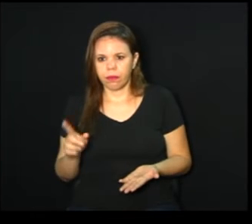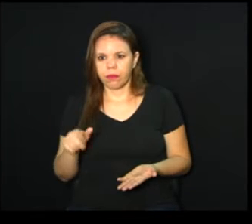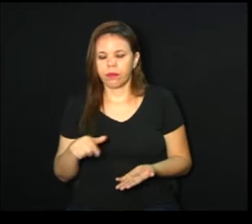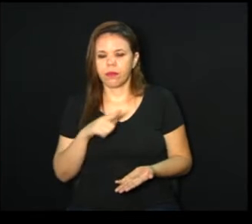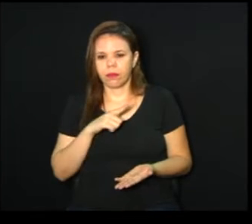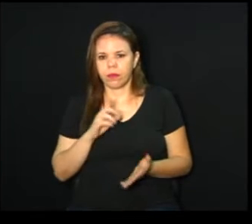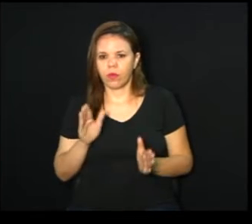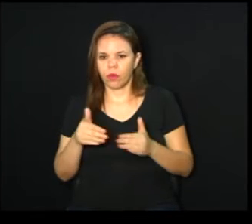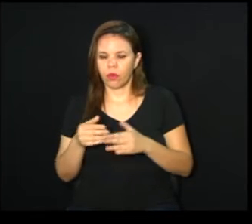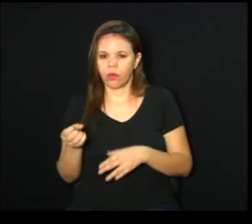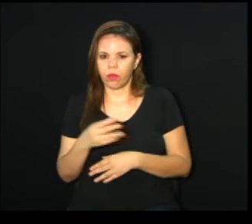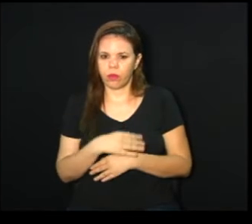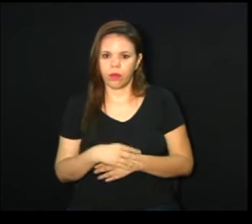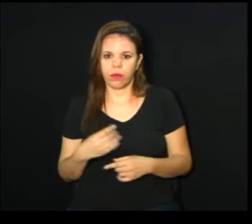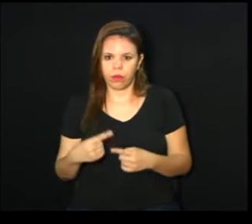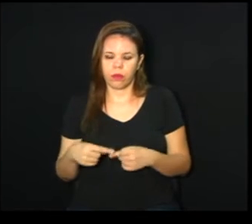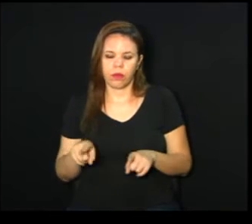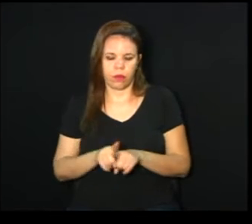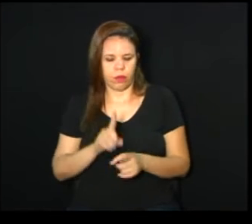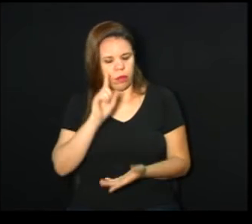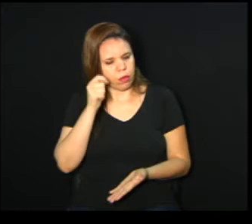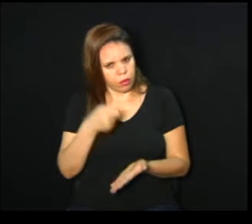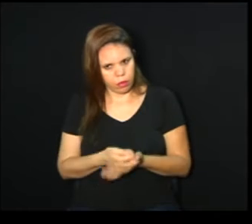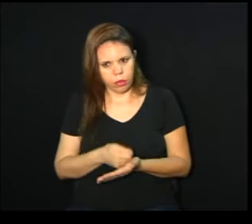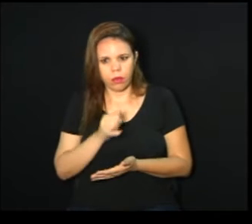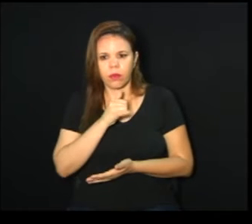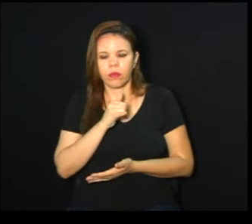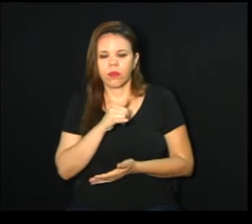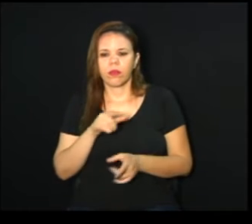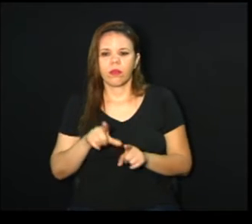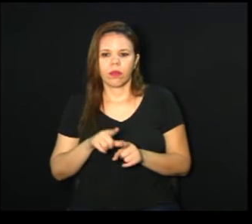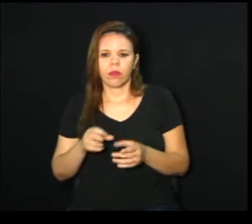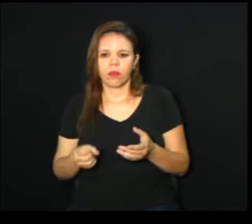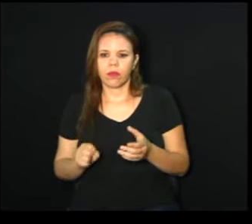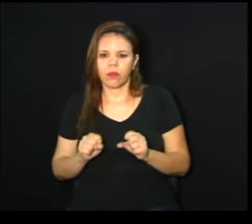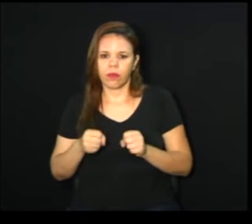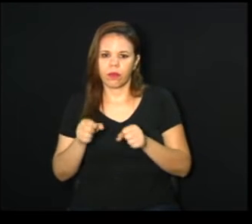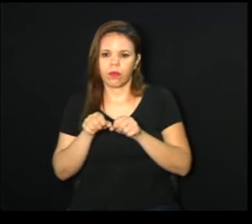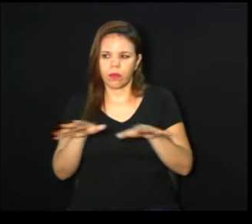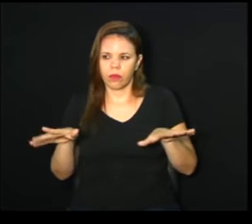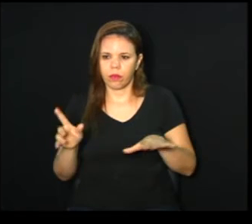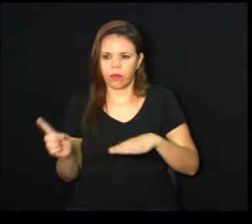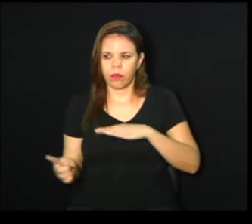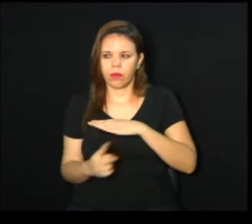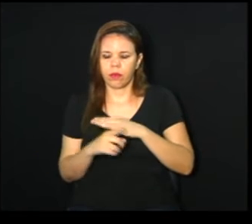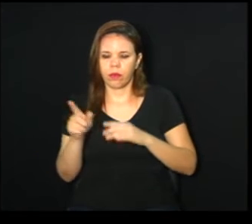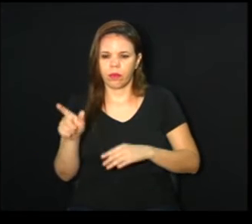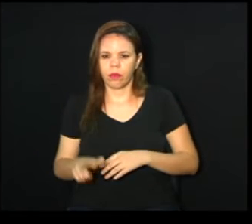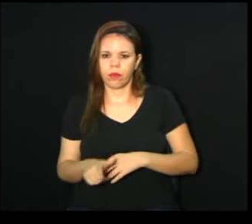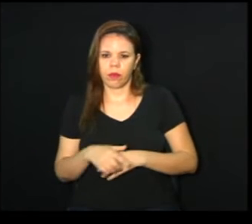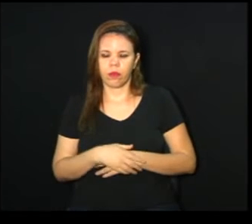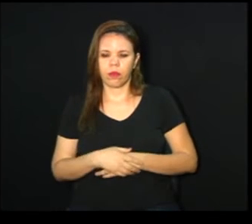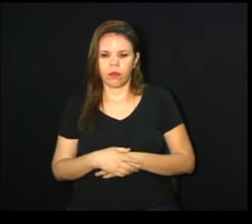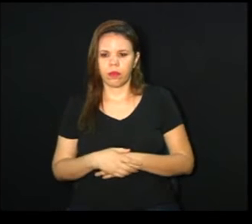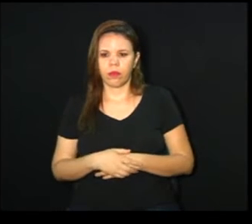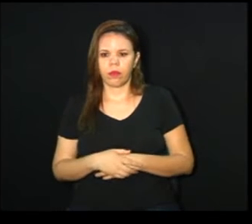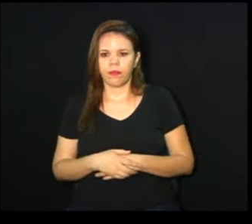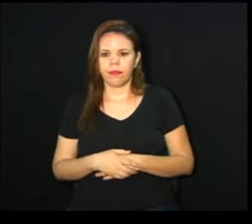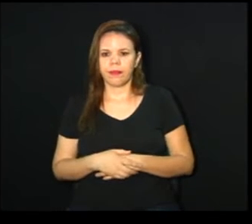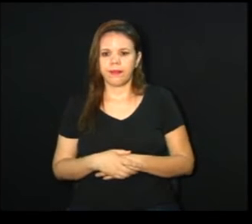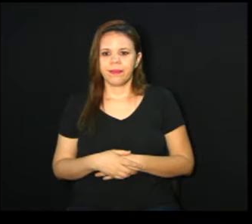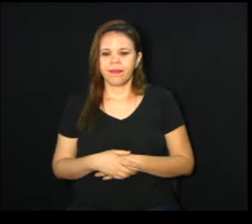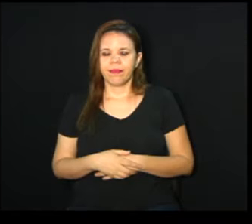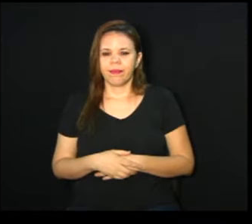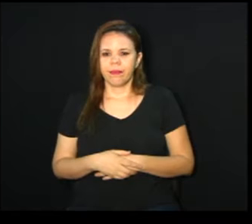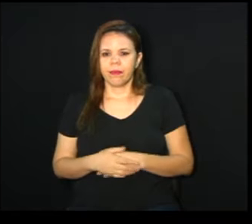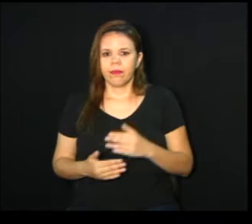novo foco, porque também garante a qualidade de energia que está sendo fornecida para o meu consumidor. Além disso, a